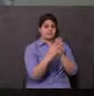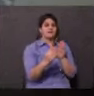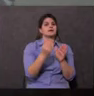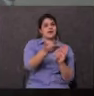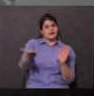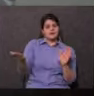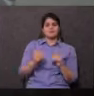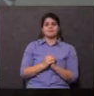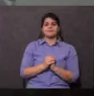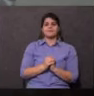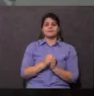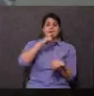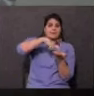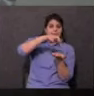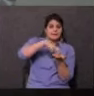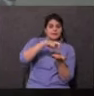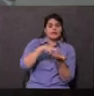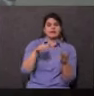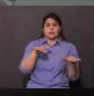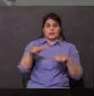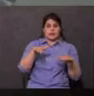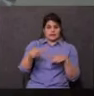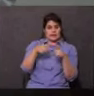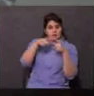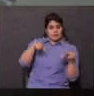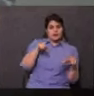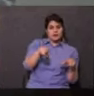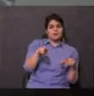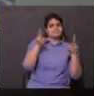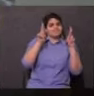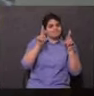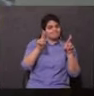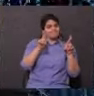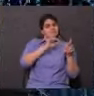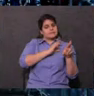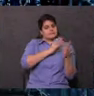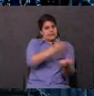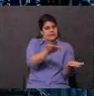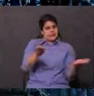Cari pellegrini di lingua italiana, il Signore sia con voi.